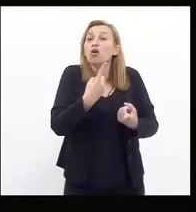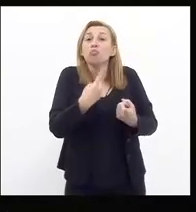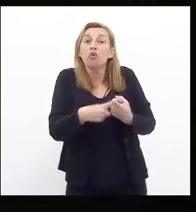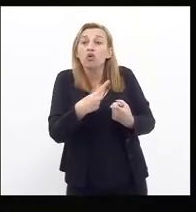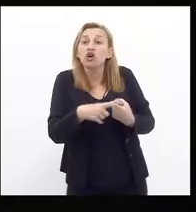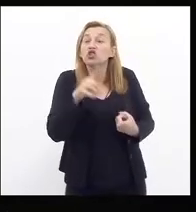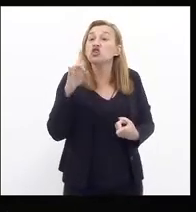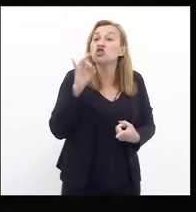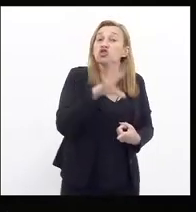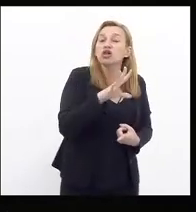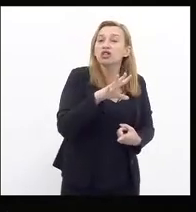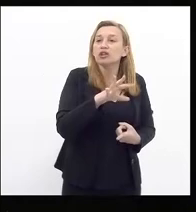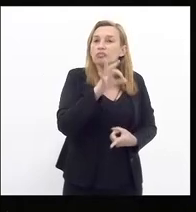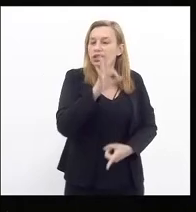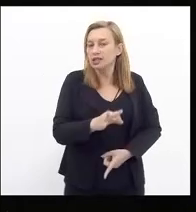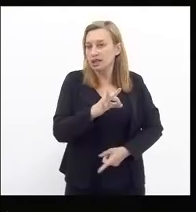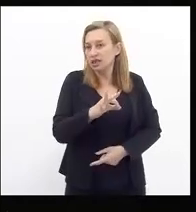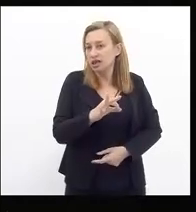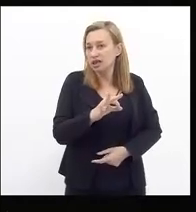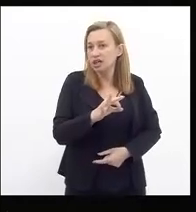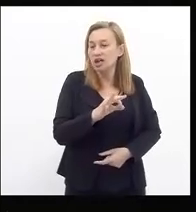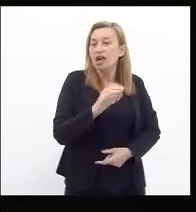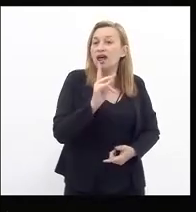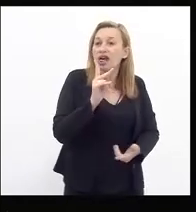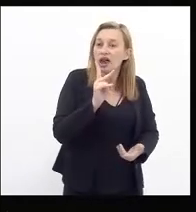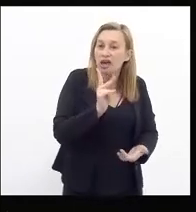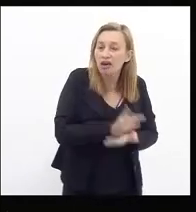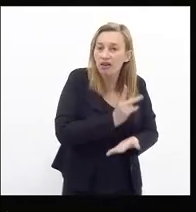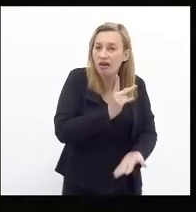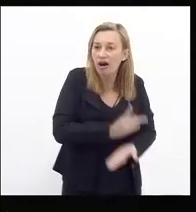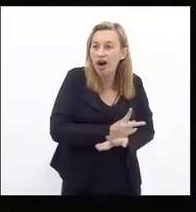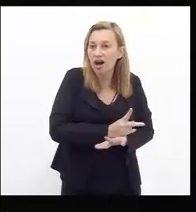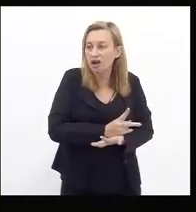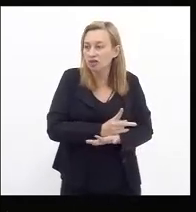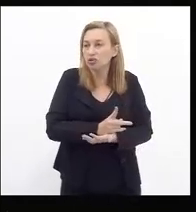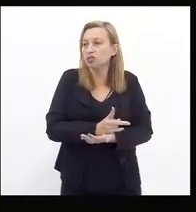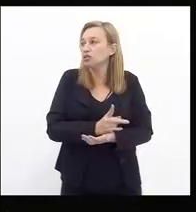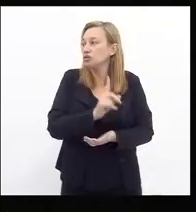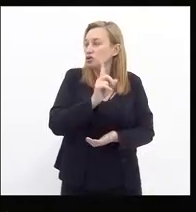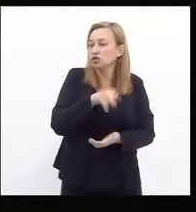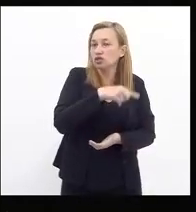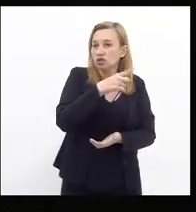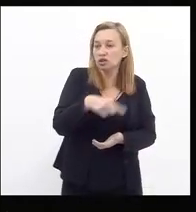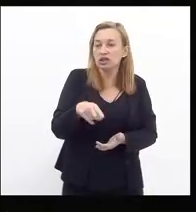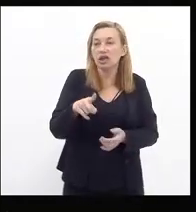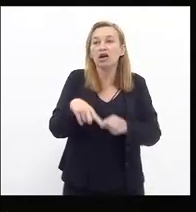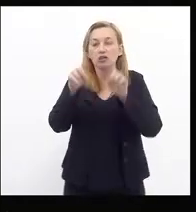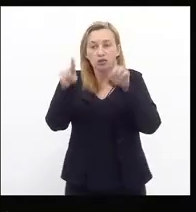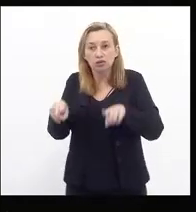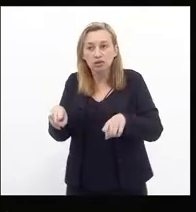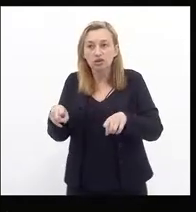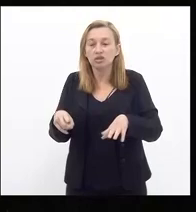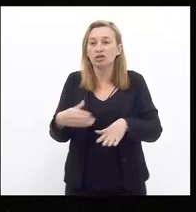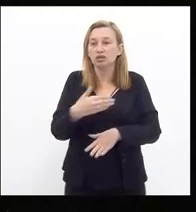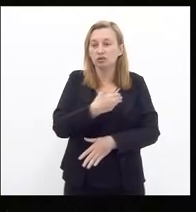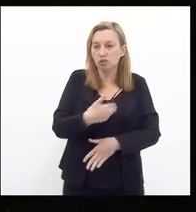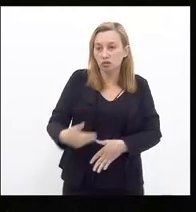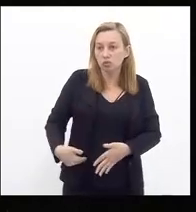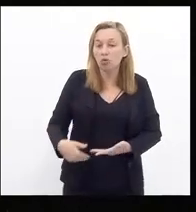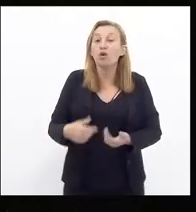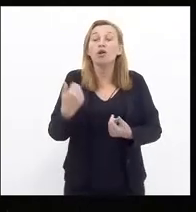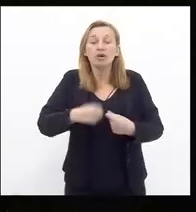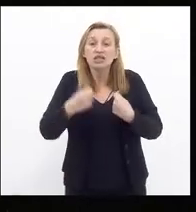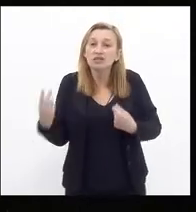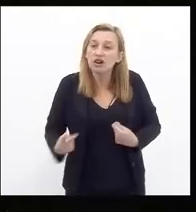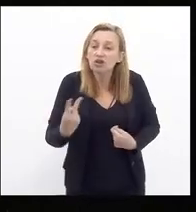isso só tem uma finalidade é fragmentar o serviço público então o serviço público tem que